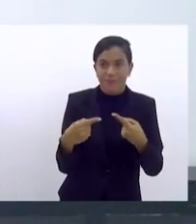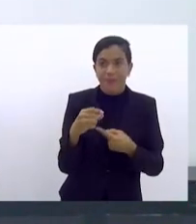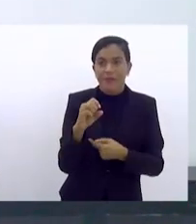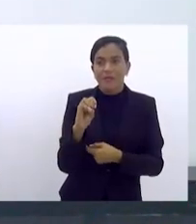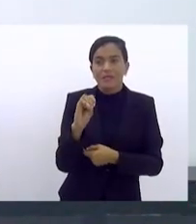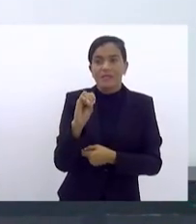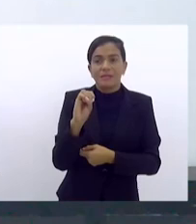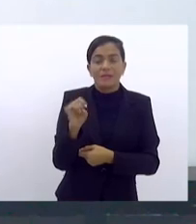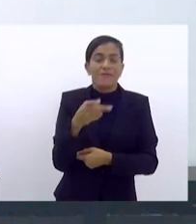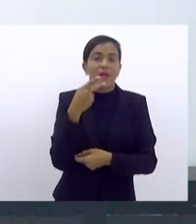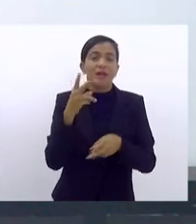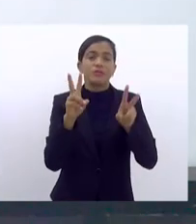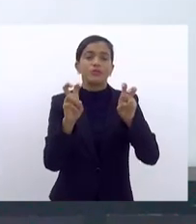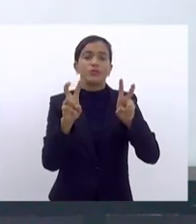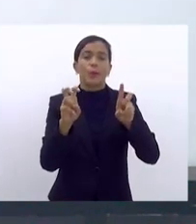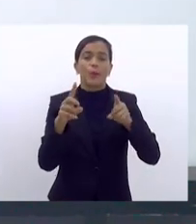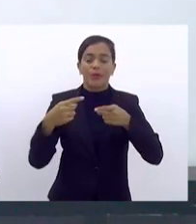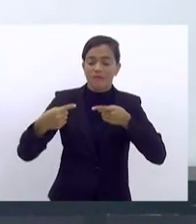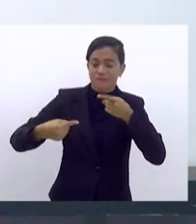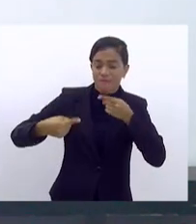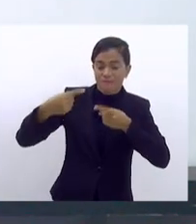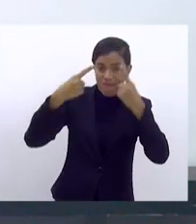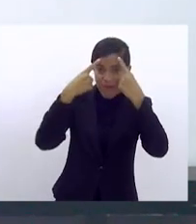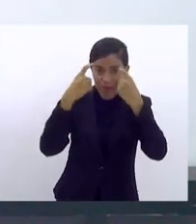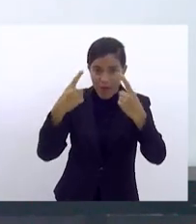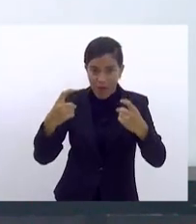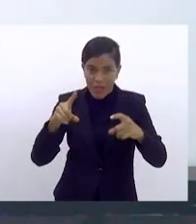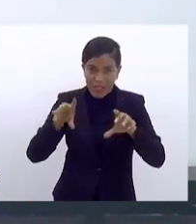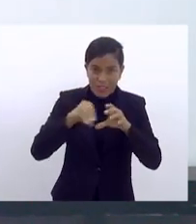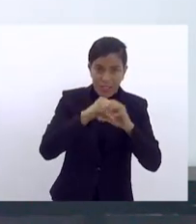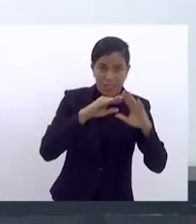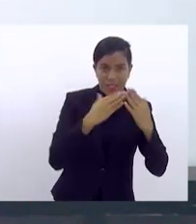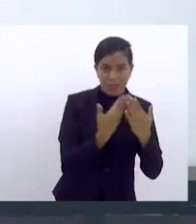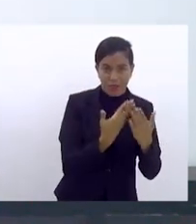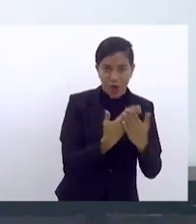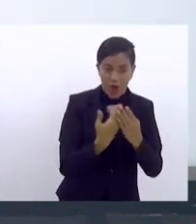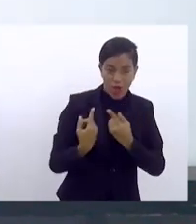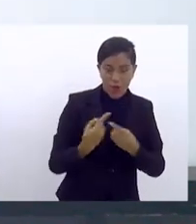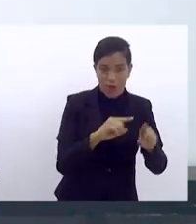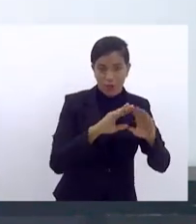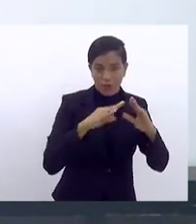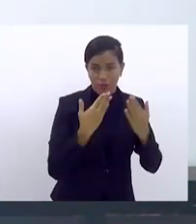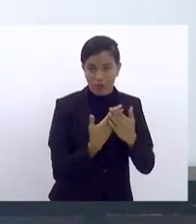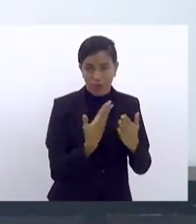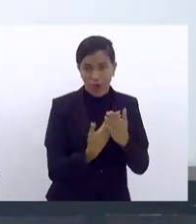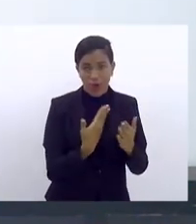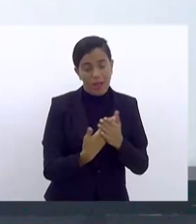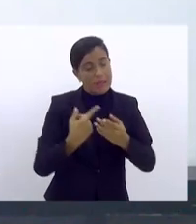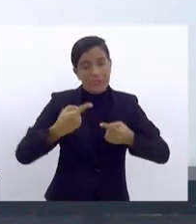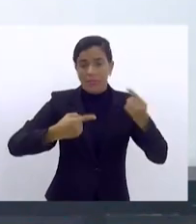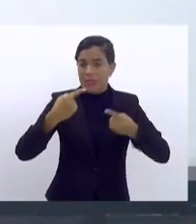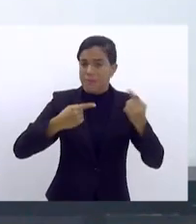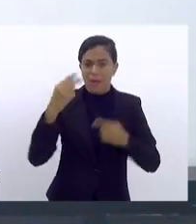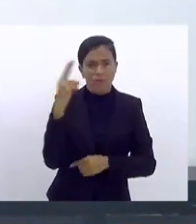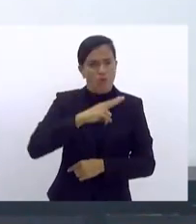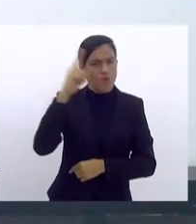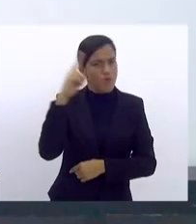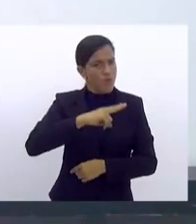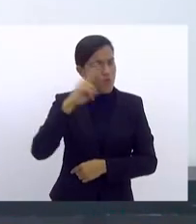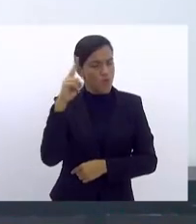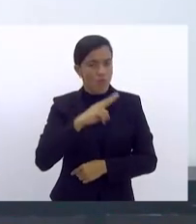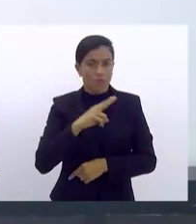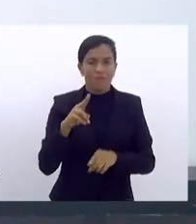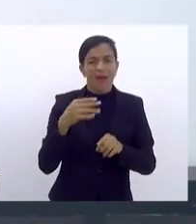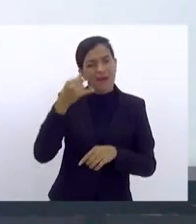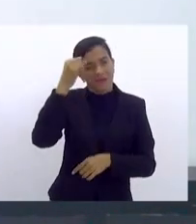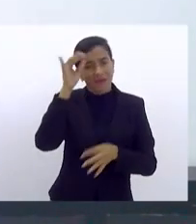a questão da violência nas escolas e contra as escolas com seriedade esse debate ele é urgente enfim para também